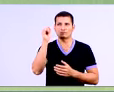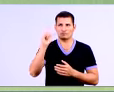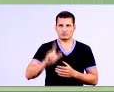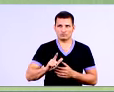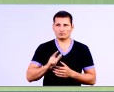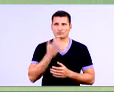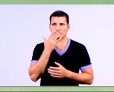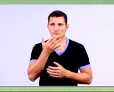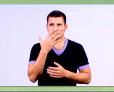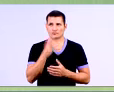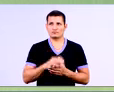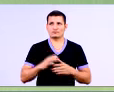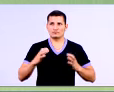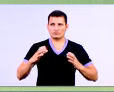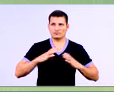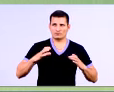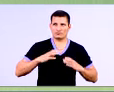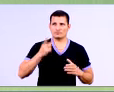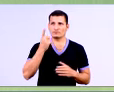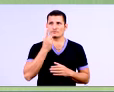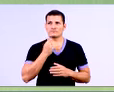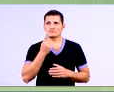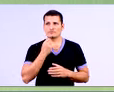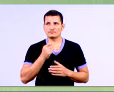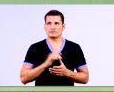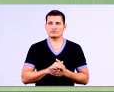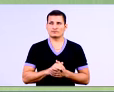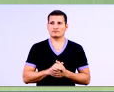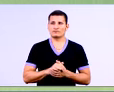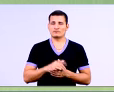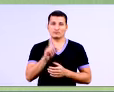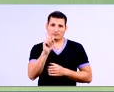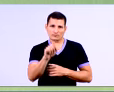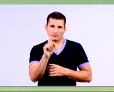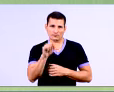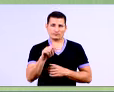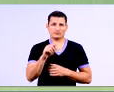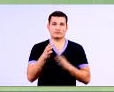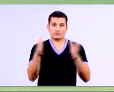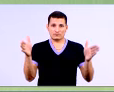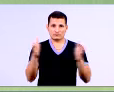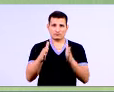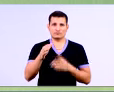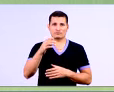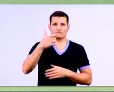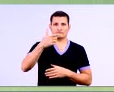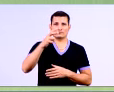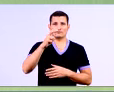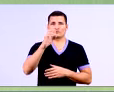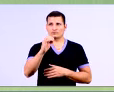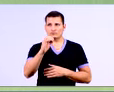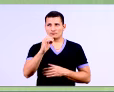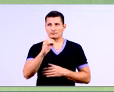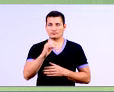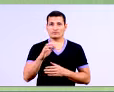vermelha e que o botão tem um tamanho de 250. Aqui ao lado, observem o